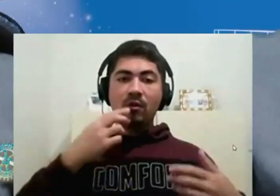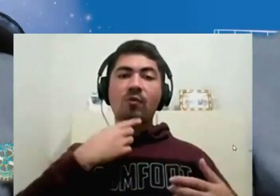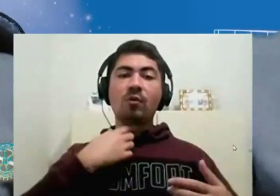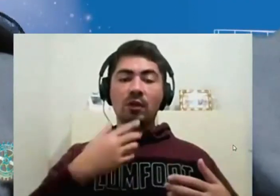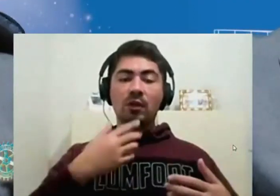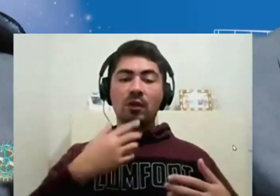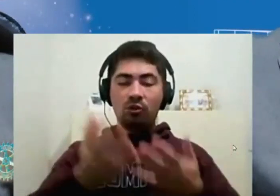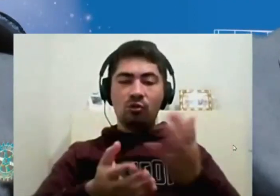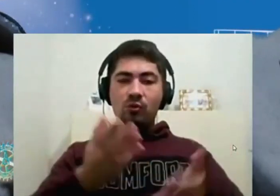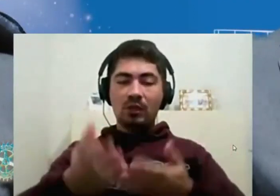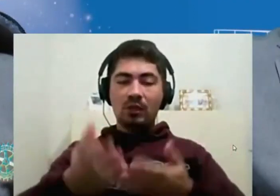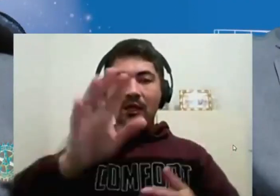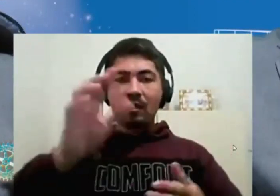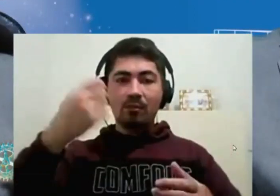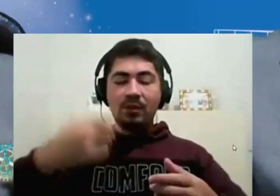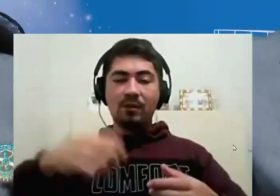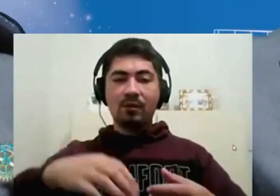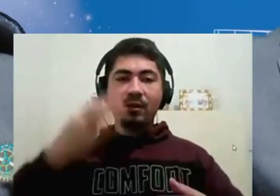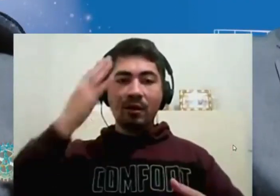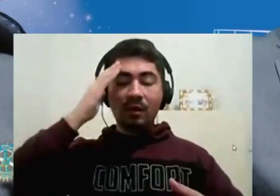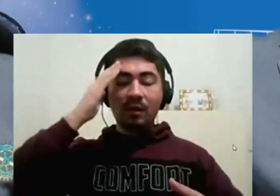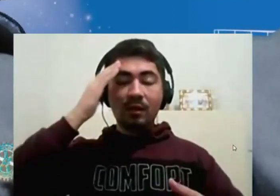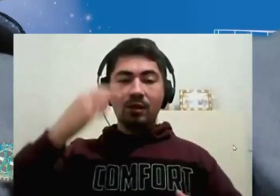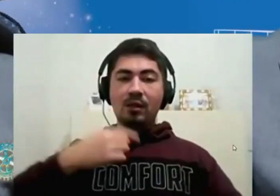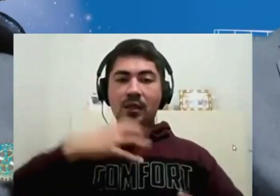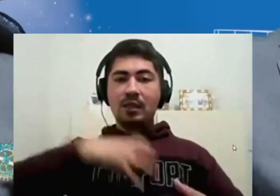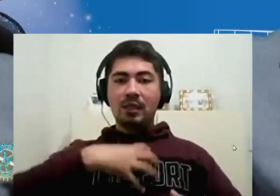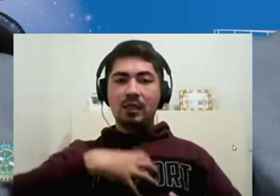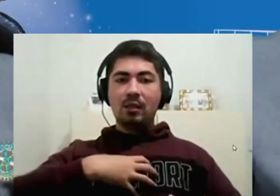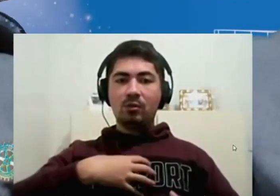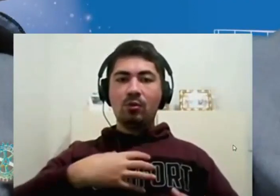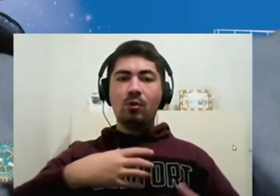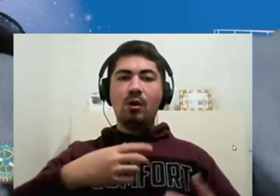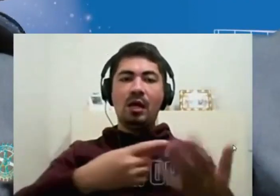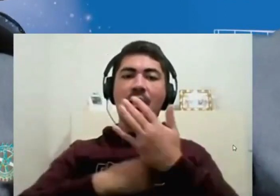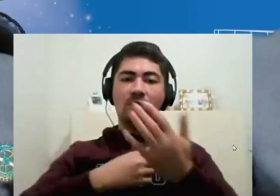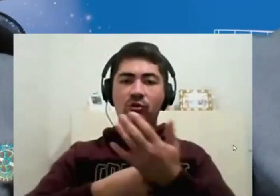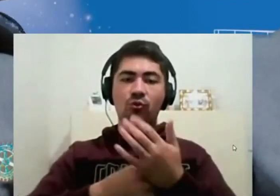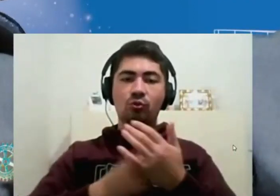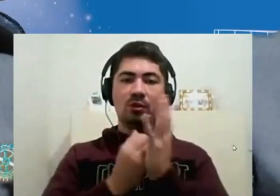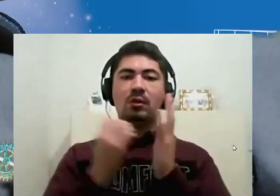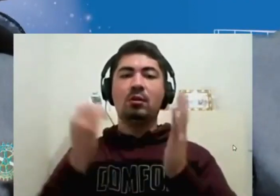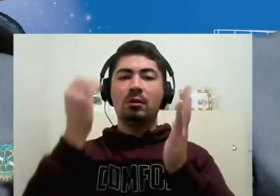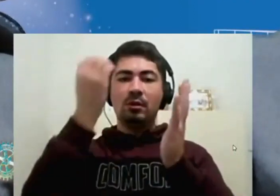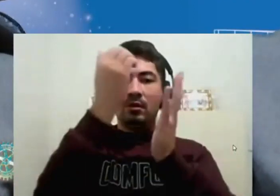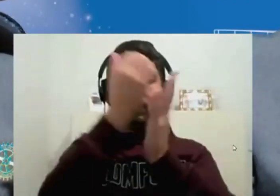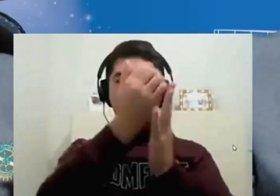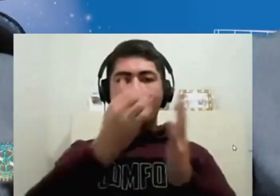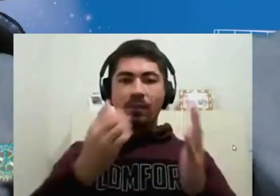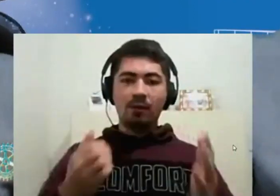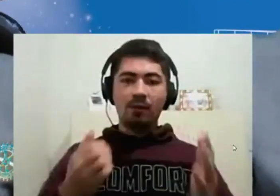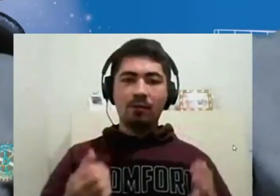E estando na condição de servo, de poder servir, eu acho que